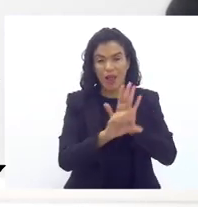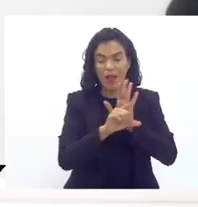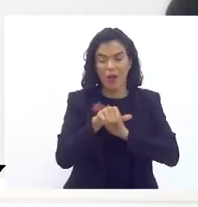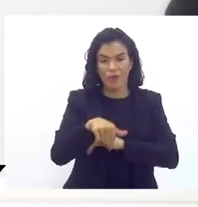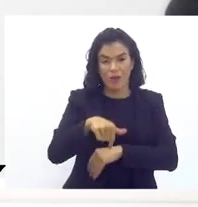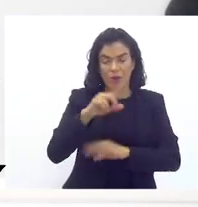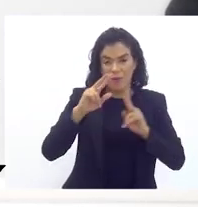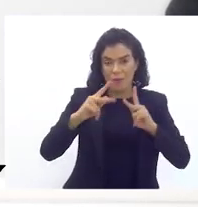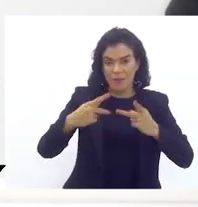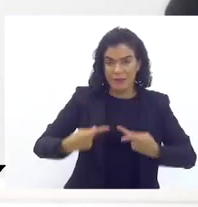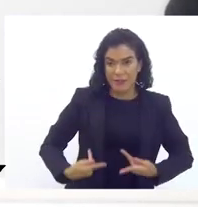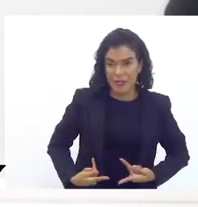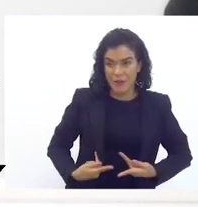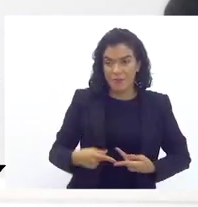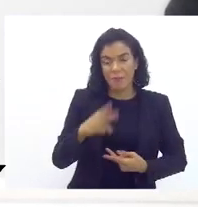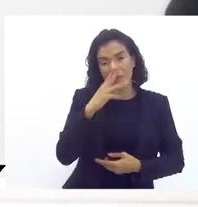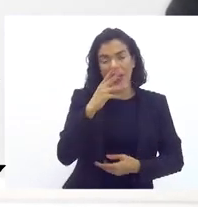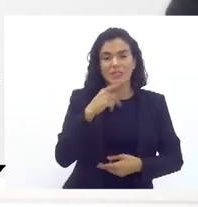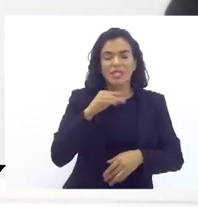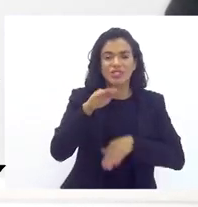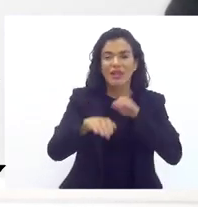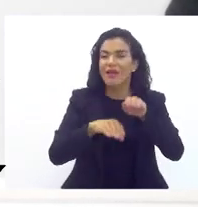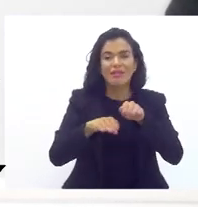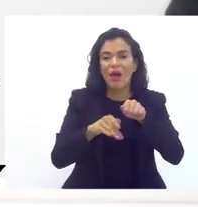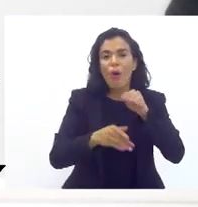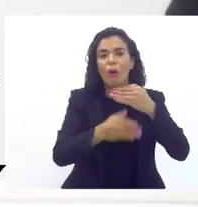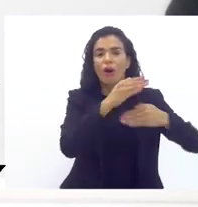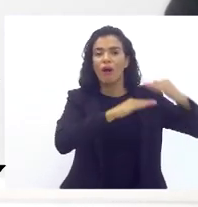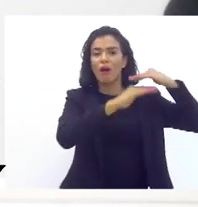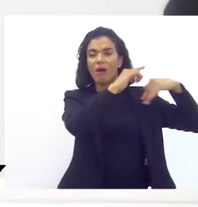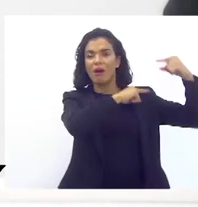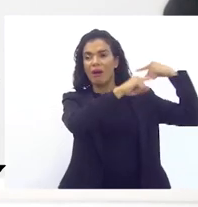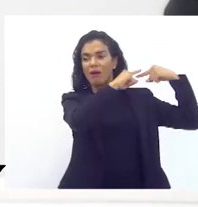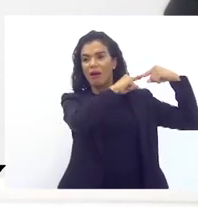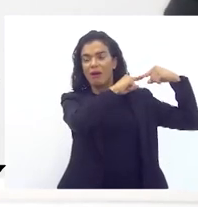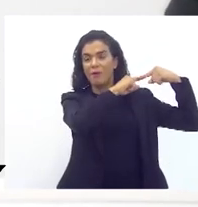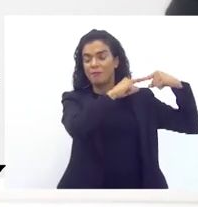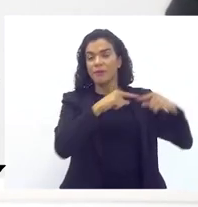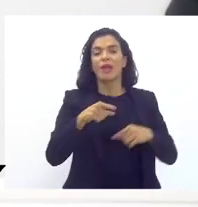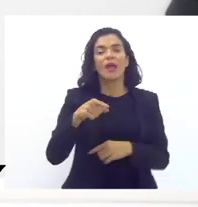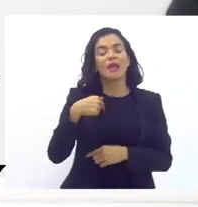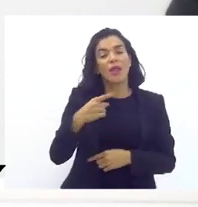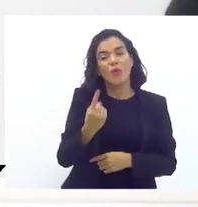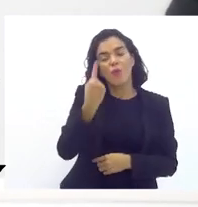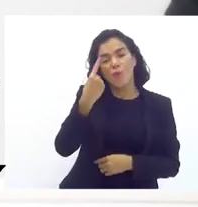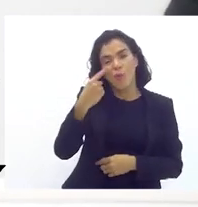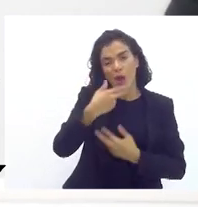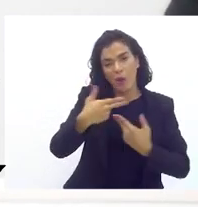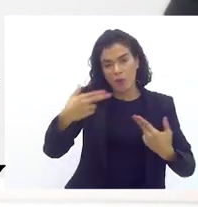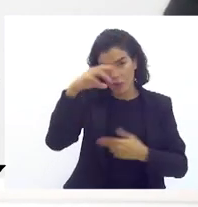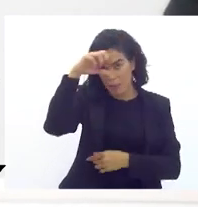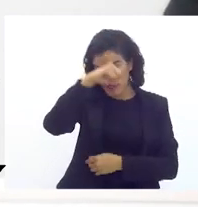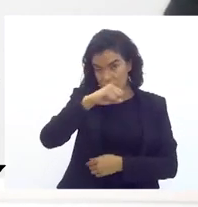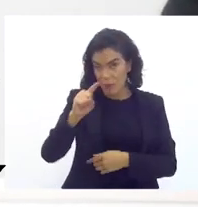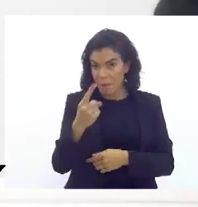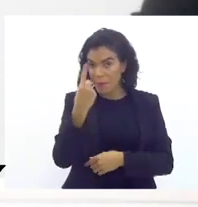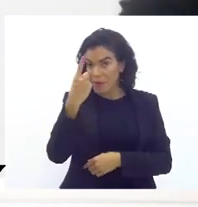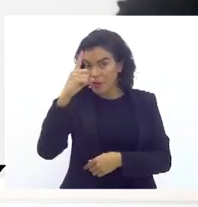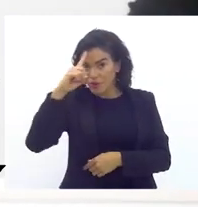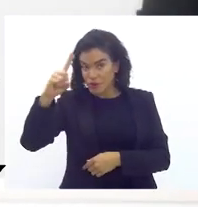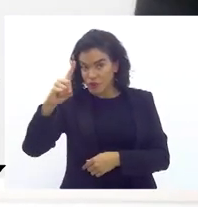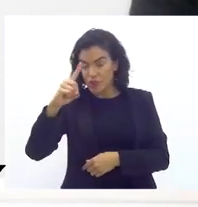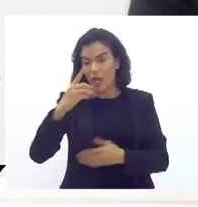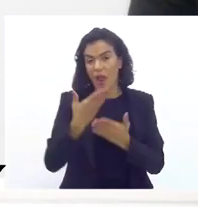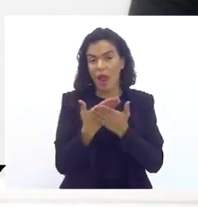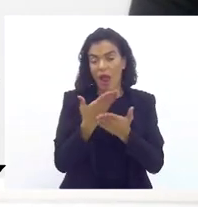como se a gente tivesse andando séculos para trás permitindo esse tipo de coisa e aí tem uma coisa que eu aprendi talvez no primeiro dia na minha aula